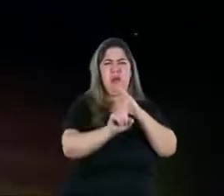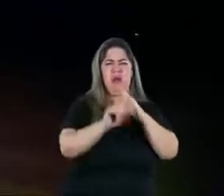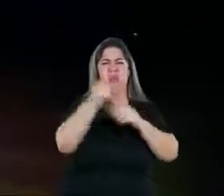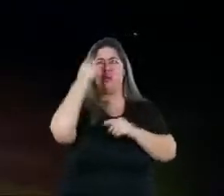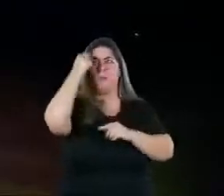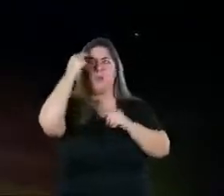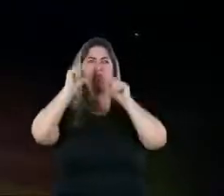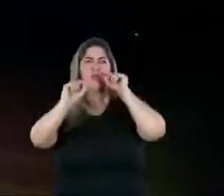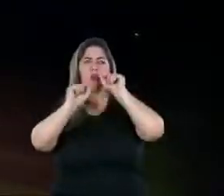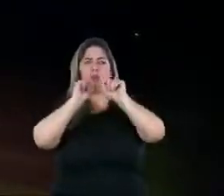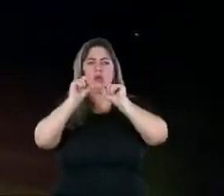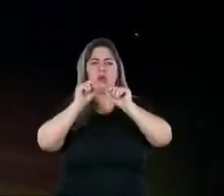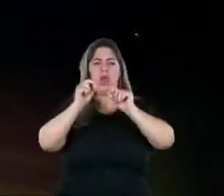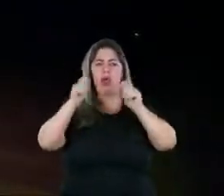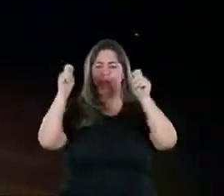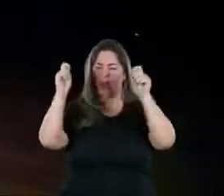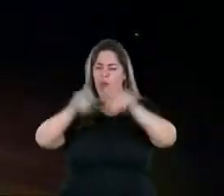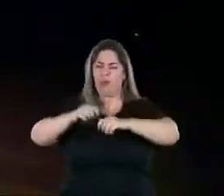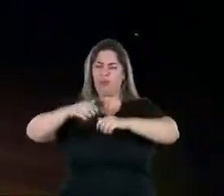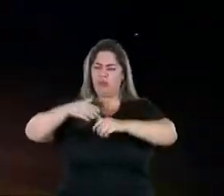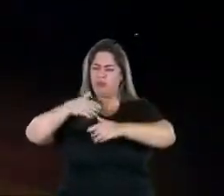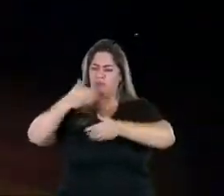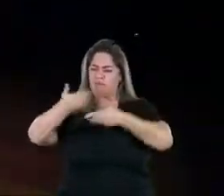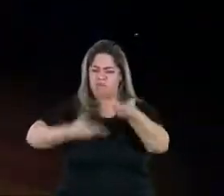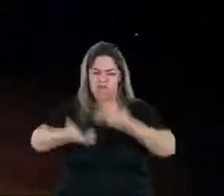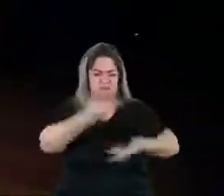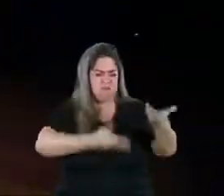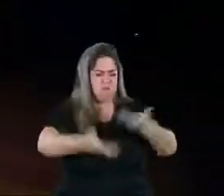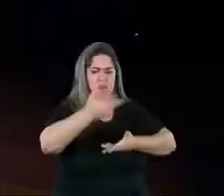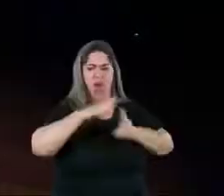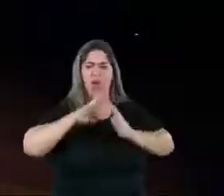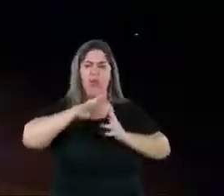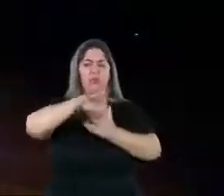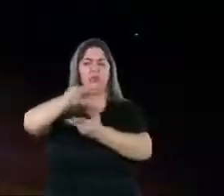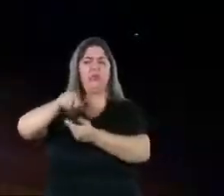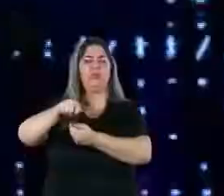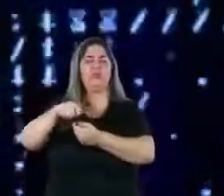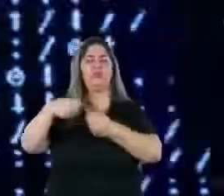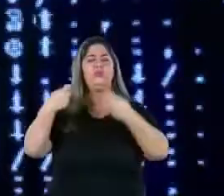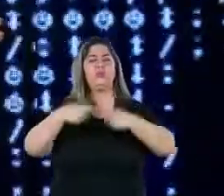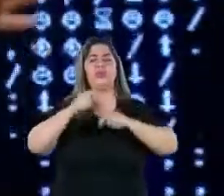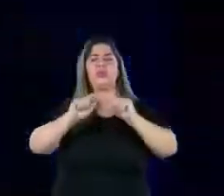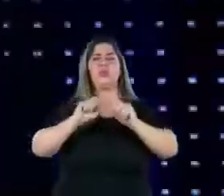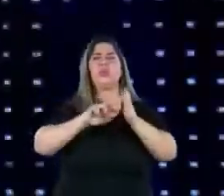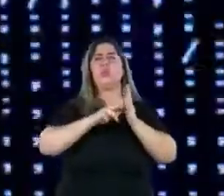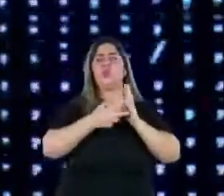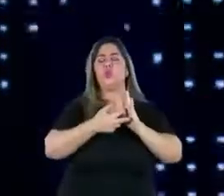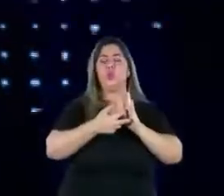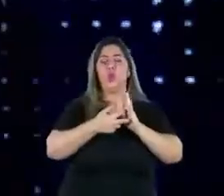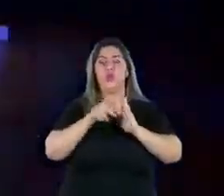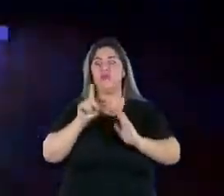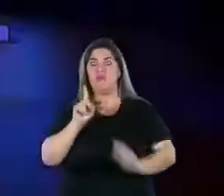sobre as novas possibilidades de interação do mundo, né? E necessariamente não quer dizer que